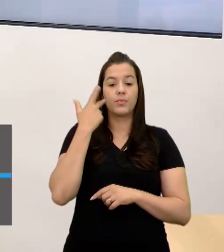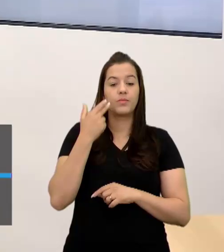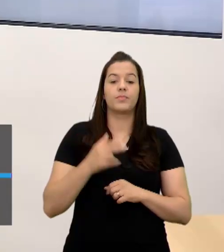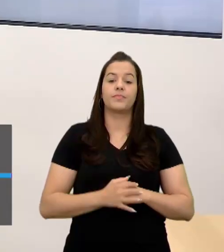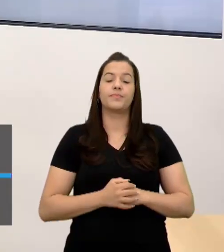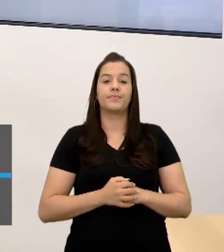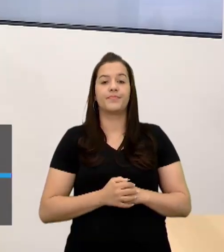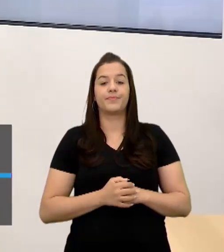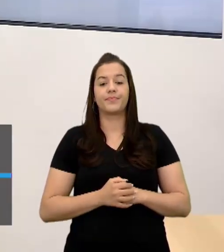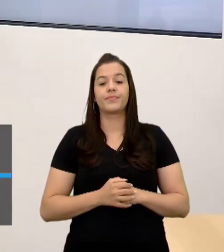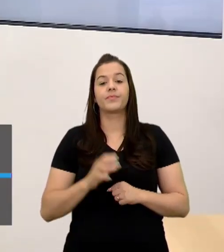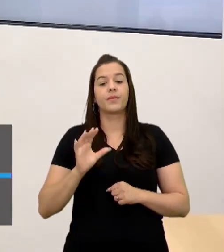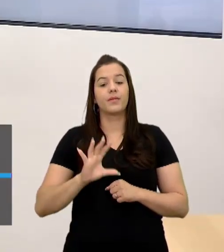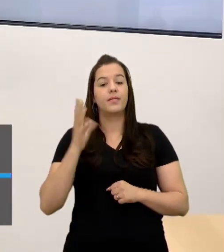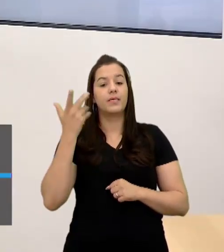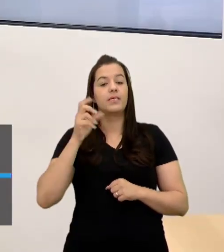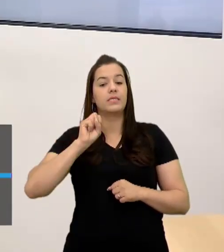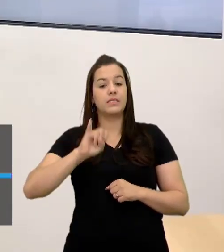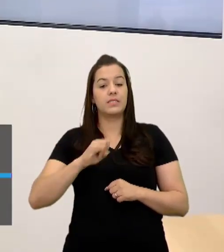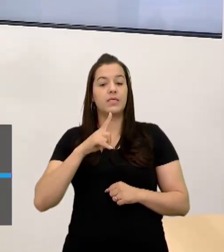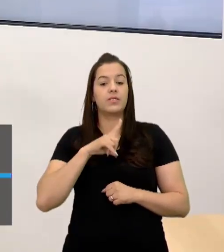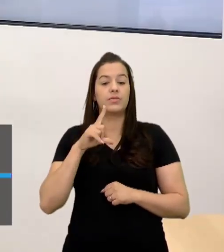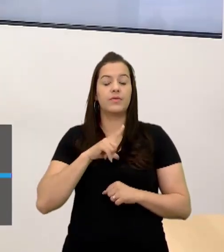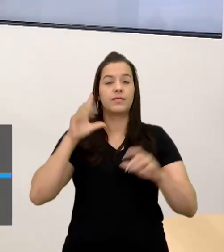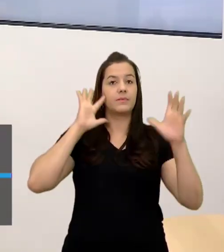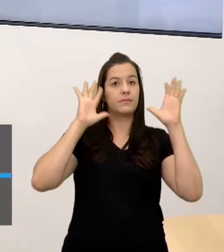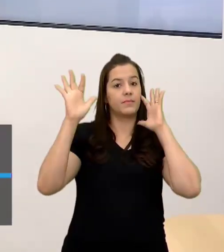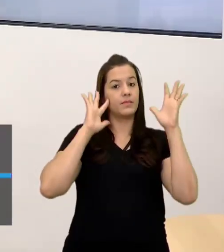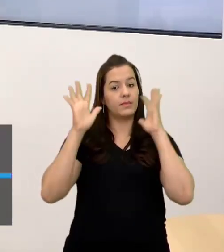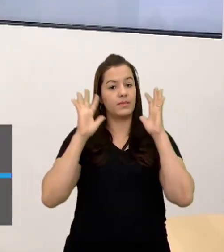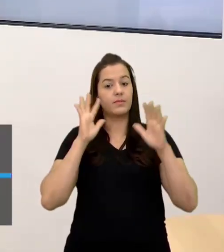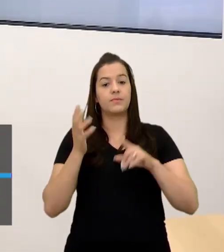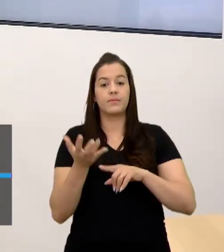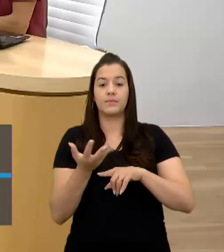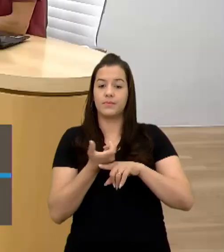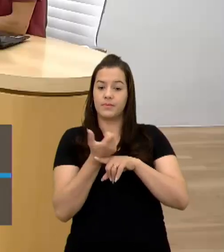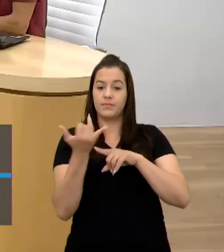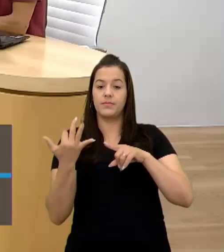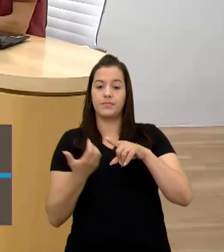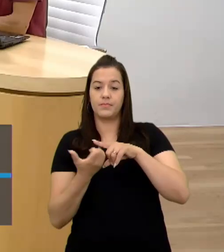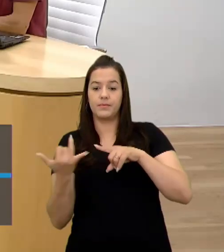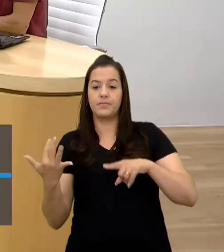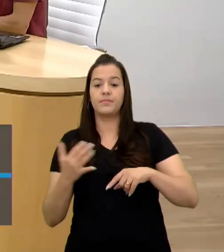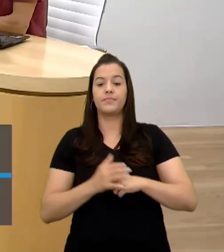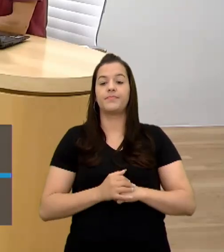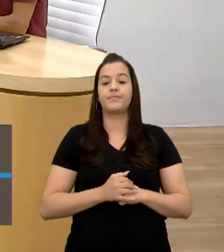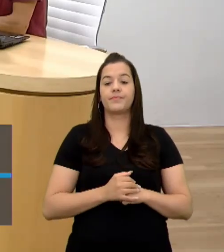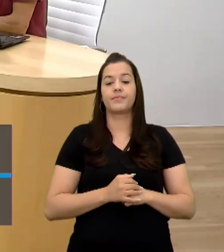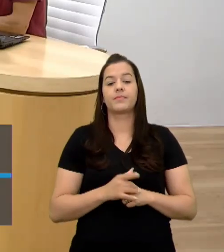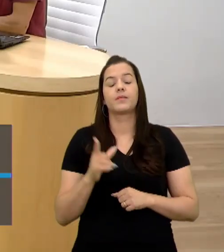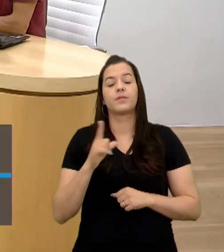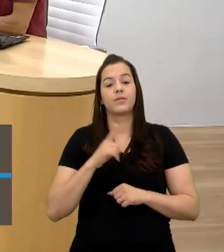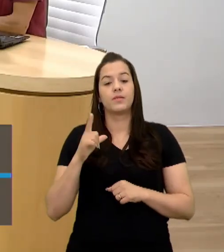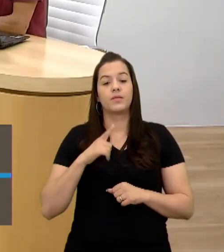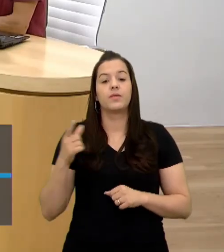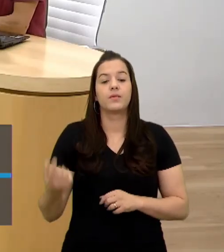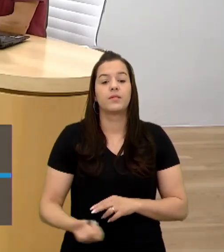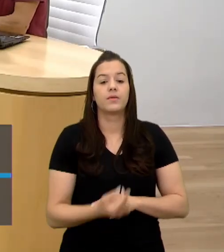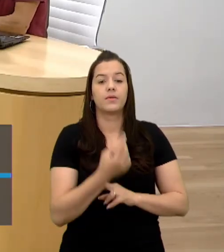e o denominador, nesse caso, se a gente tivesse pensando em fração. Engraçado, né, Tony? Quando você joga 26,